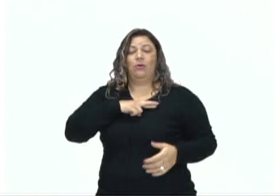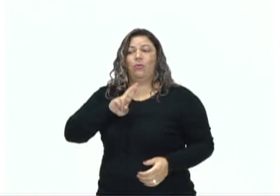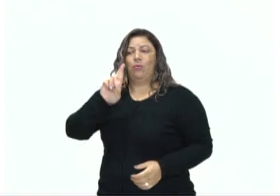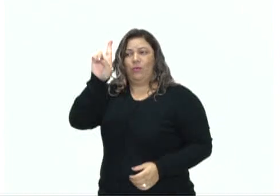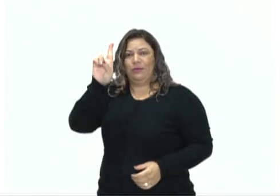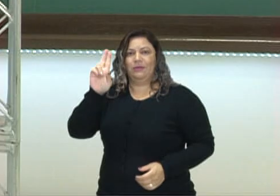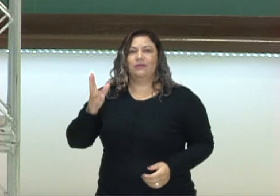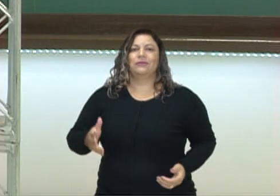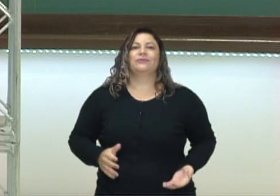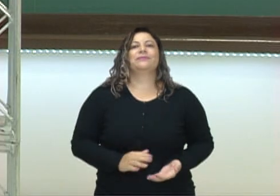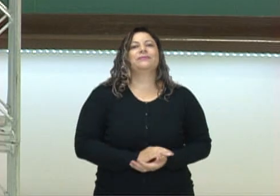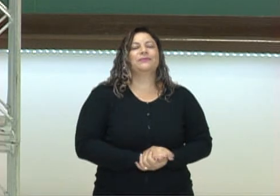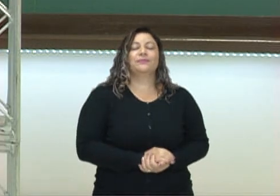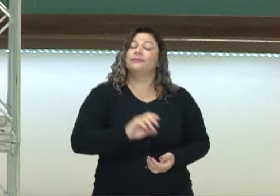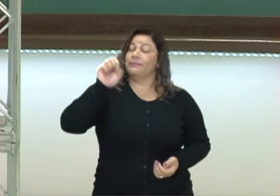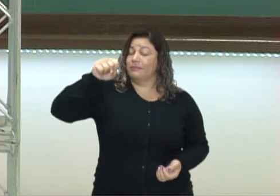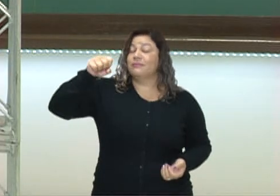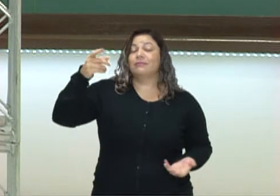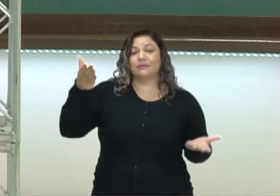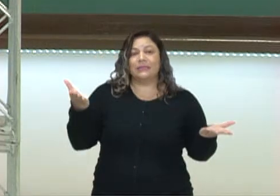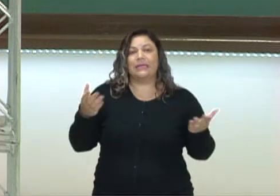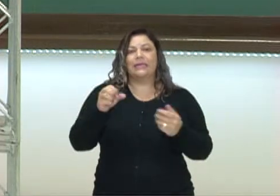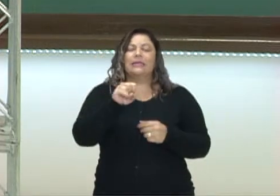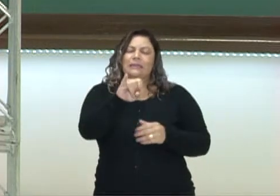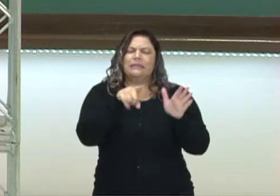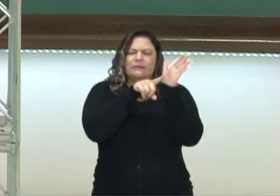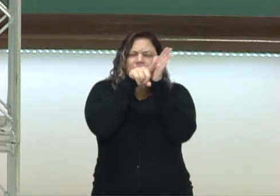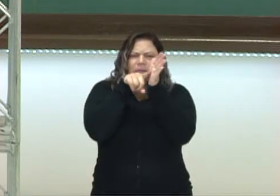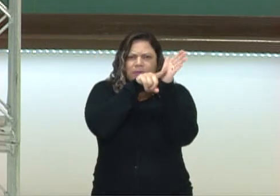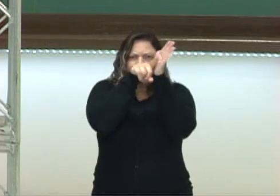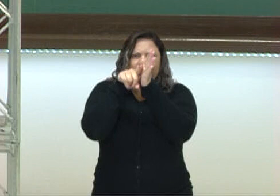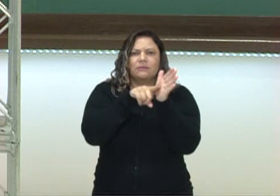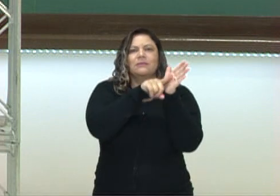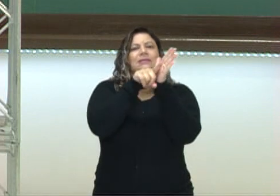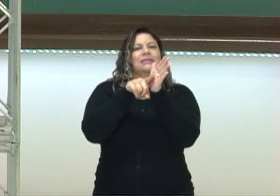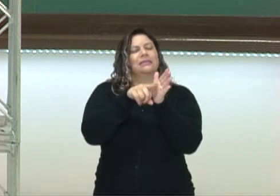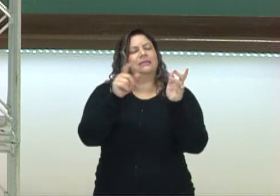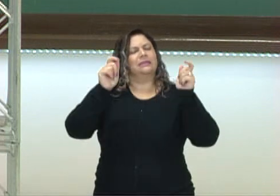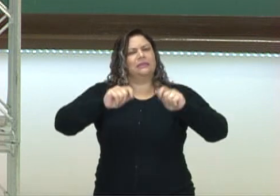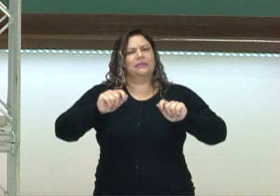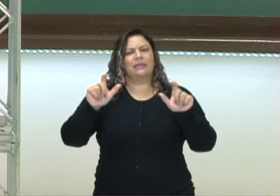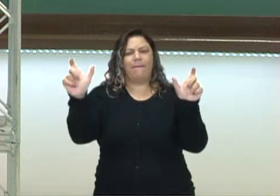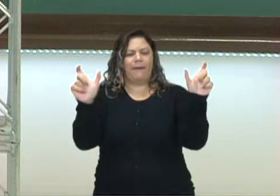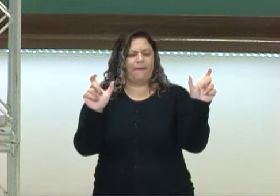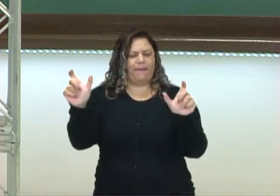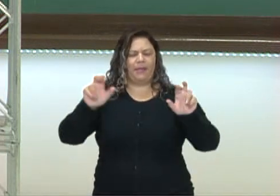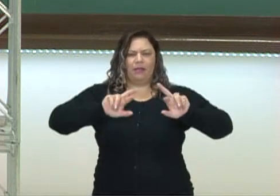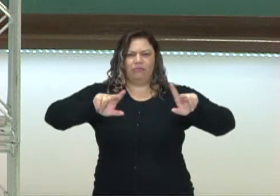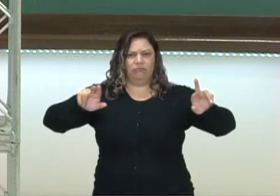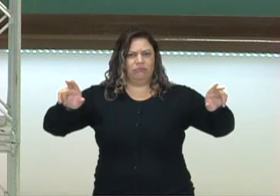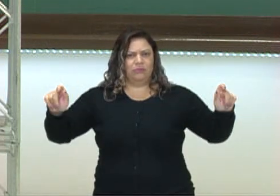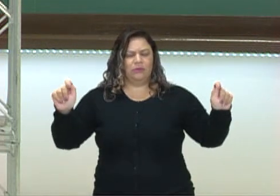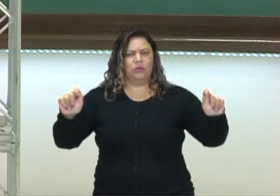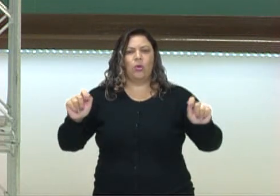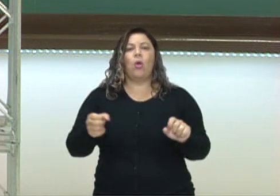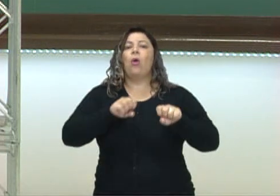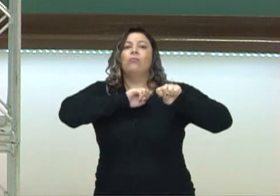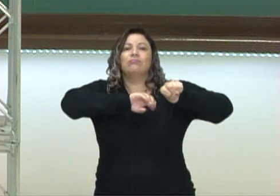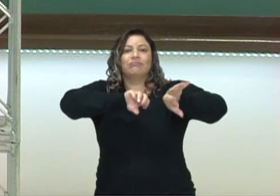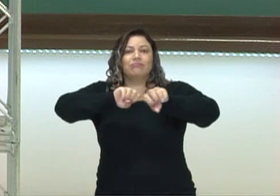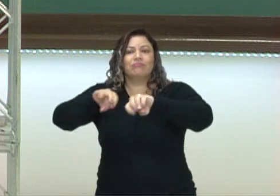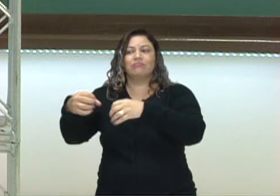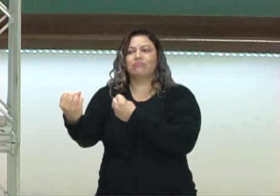religiosos. Isso mesmo, se você for pesquisar parábolas diversas, você vai encontrar sempre algum ensinamento,